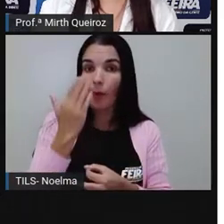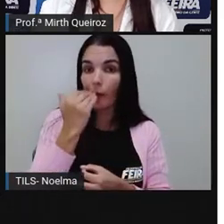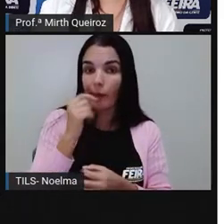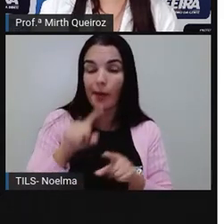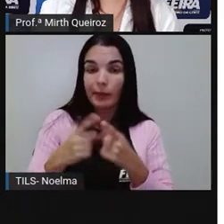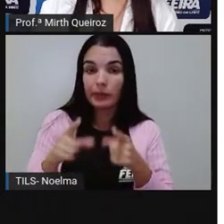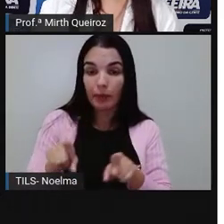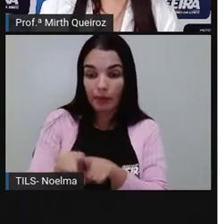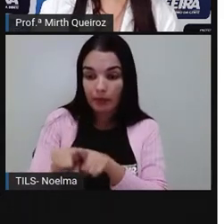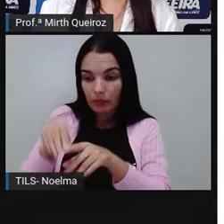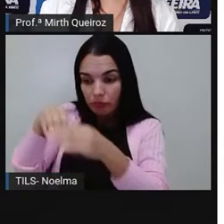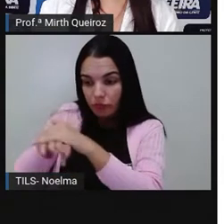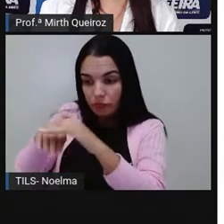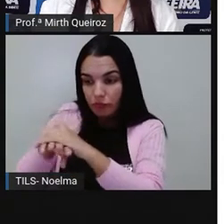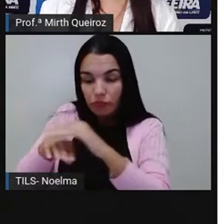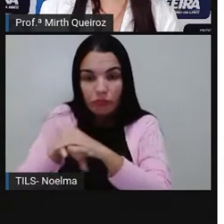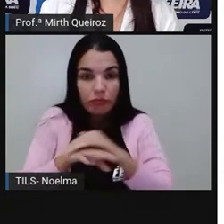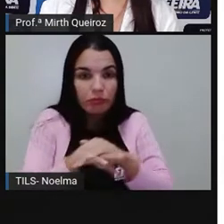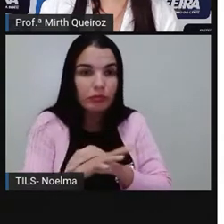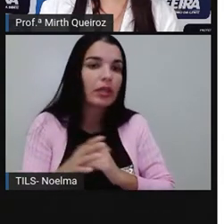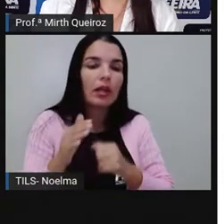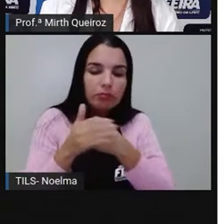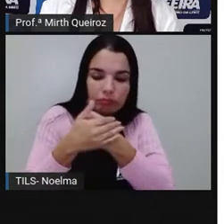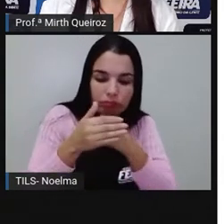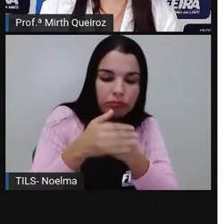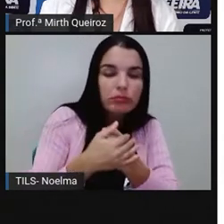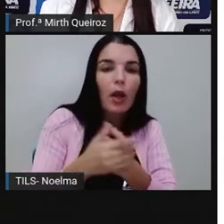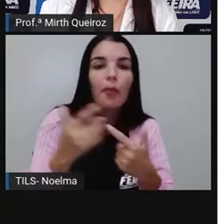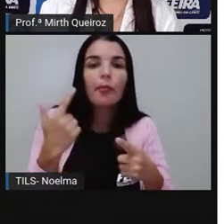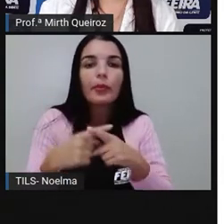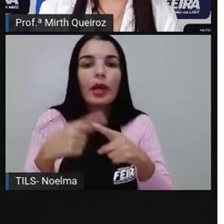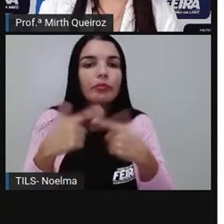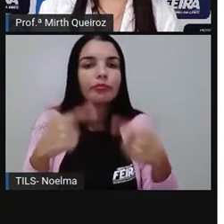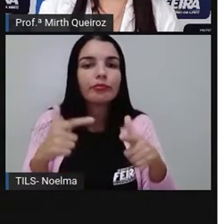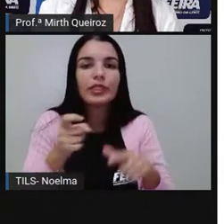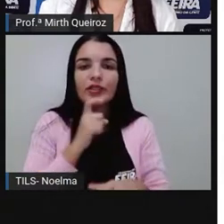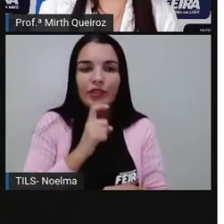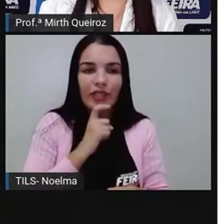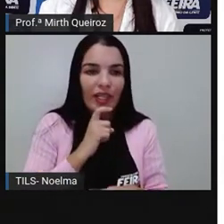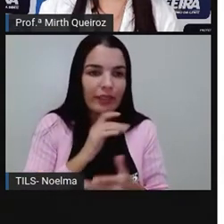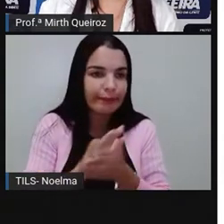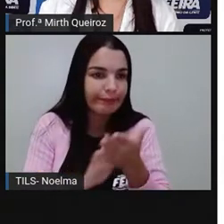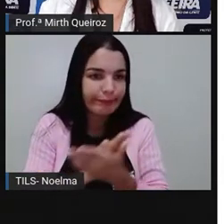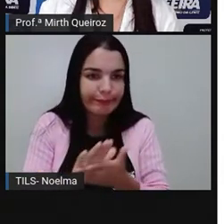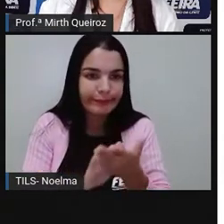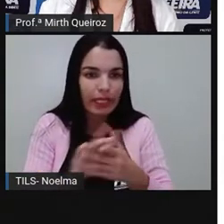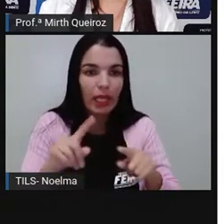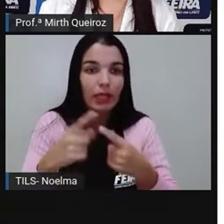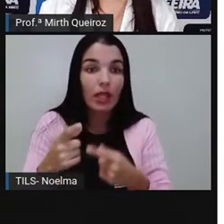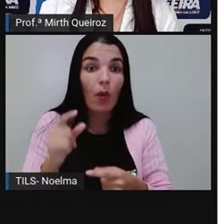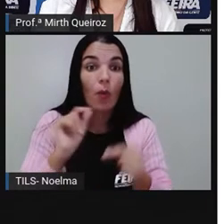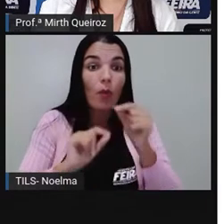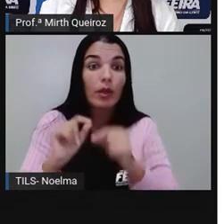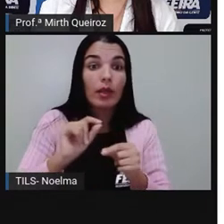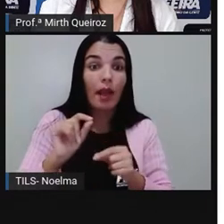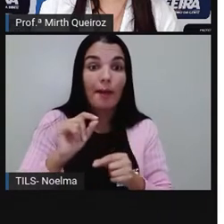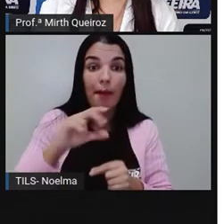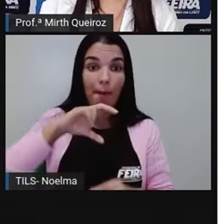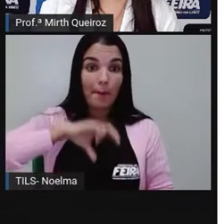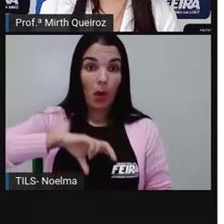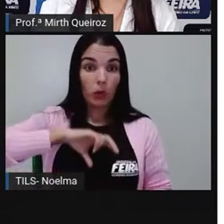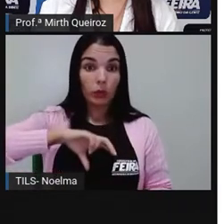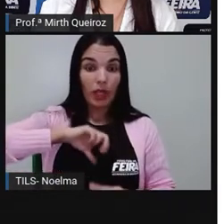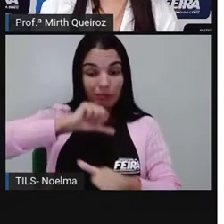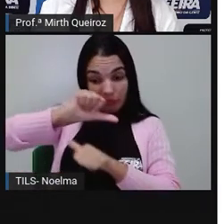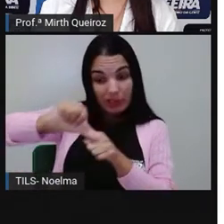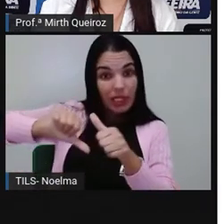conservar os alimentos, uma vez que naquela época não se tinha refrigeração, o que forçava os portugueses a transformarem o